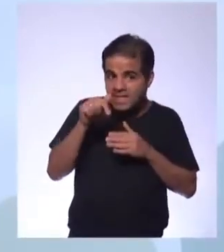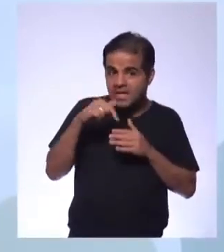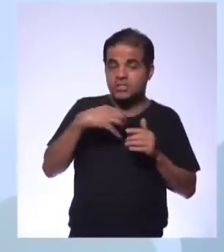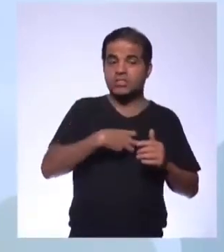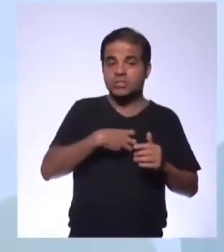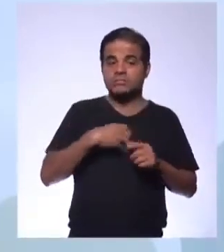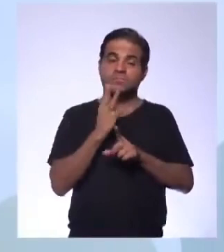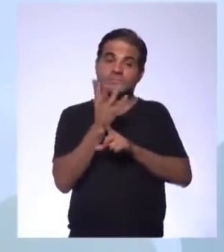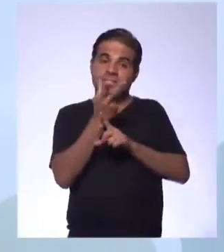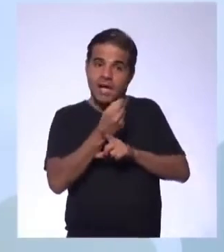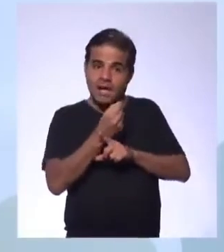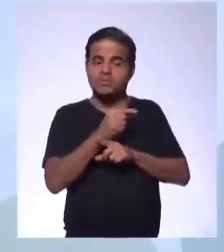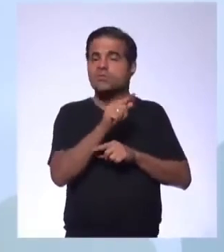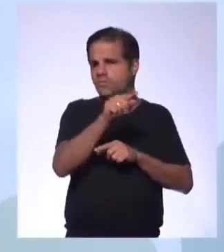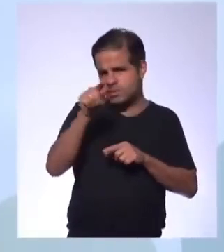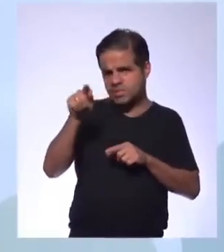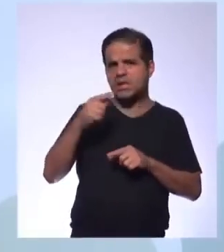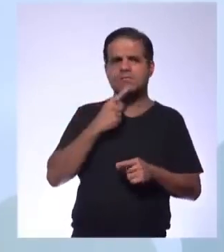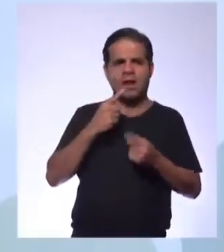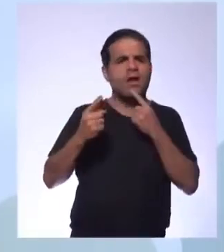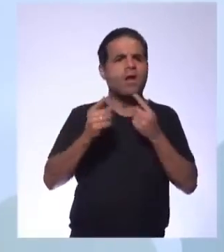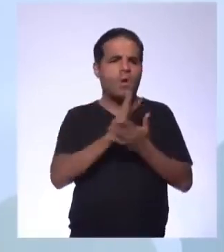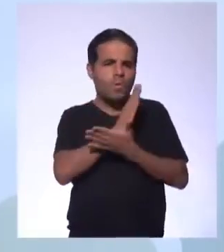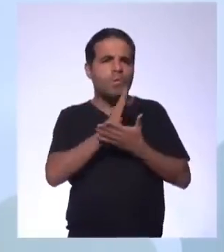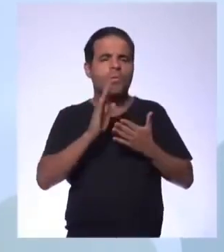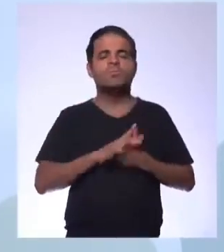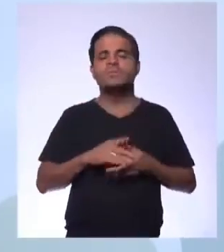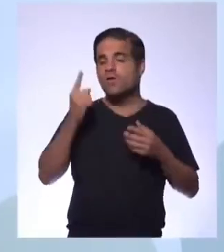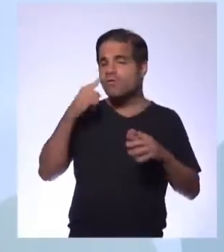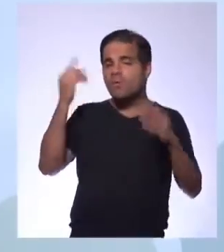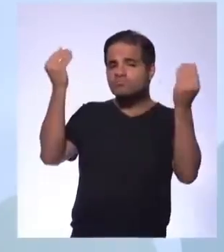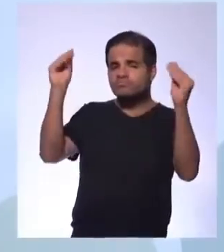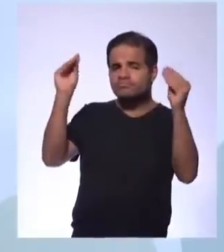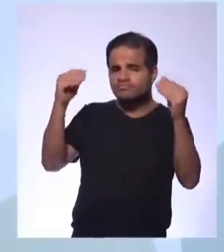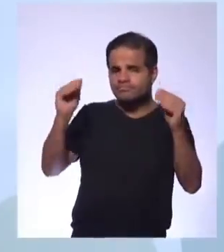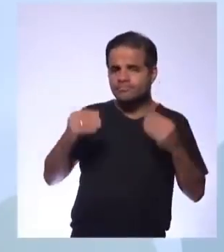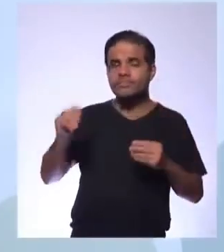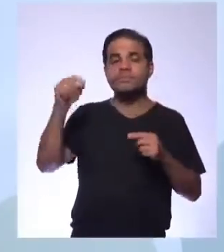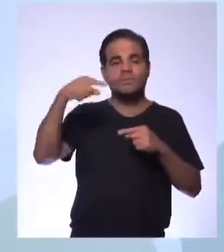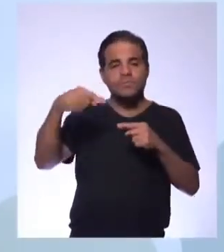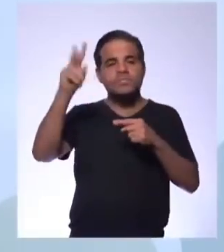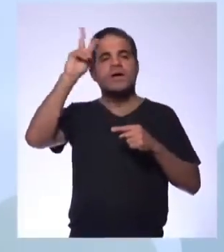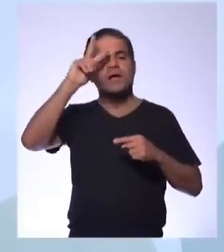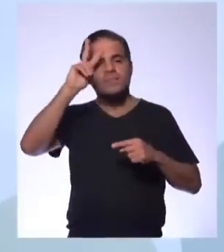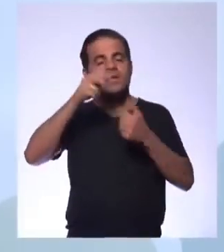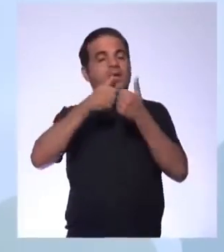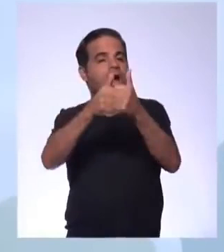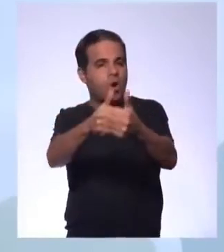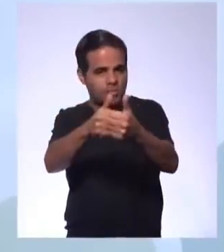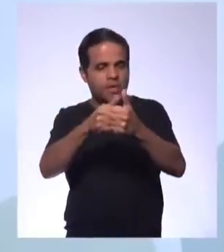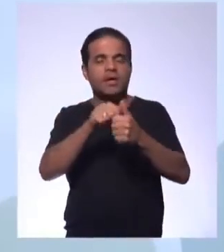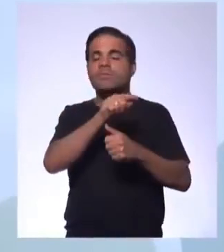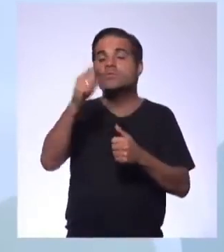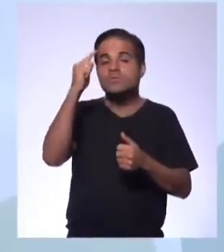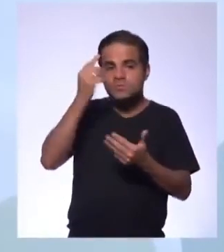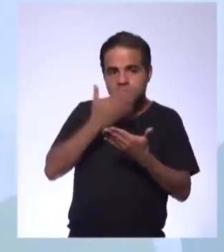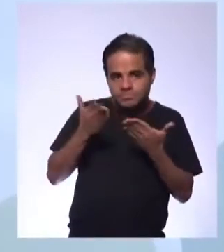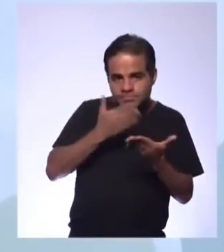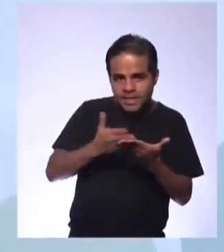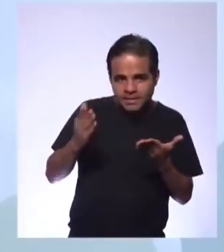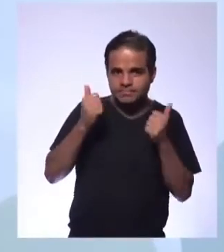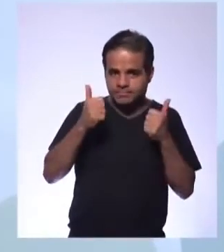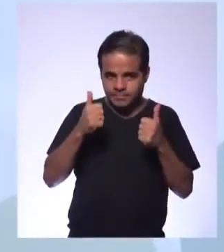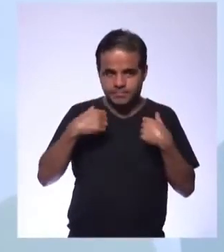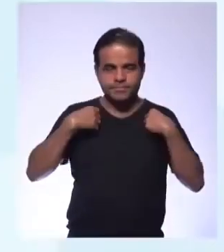7 tipos de arte. Vocês citaram algumas, eu vou colocar aqui para vocês e a gente vai só relembrando, acompanhando, para não se perder. Vamos lá,